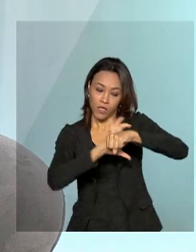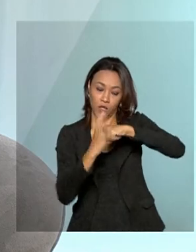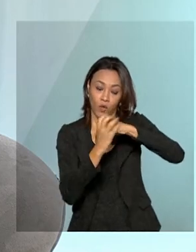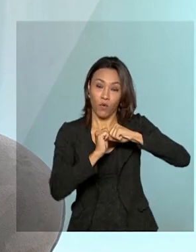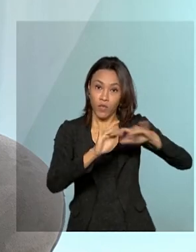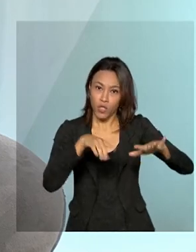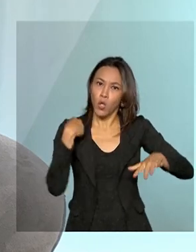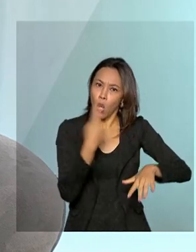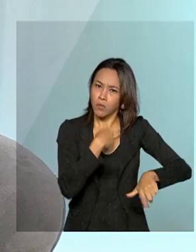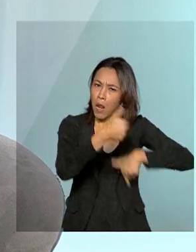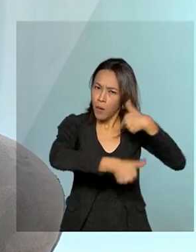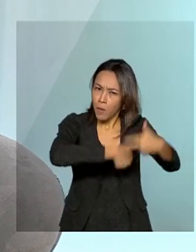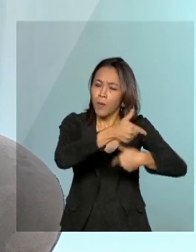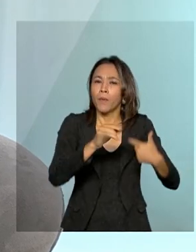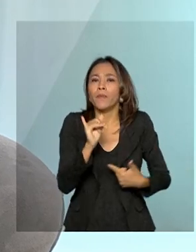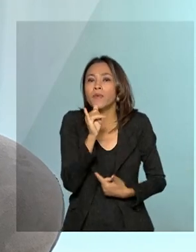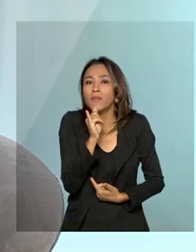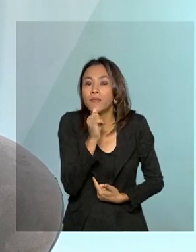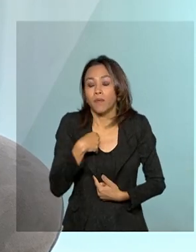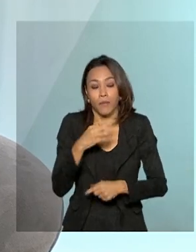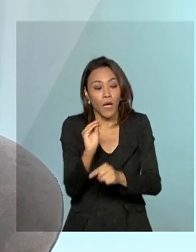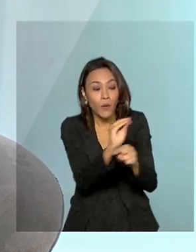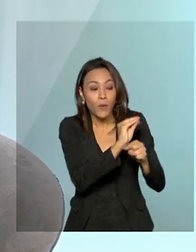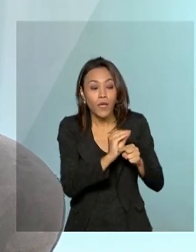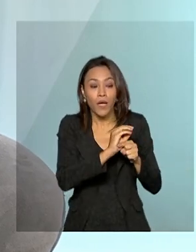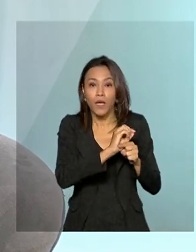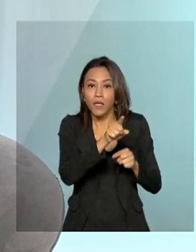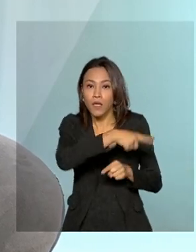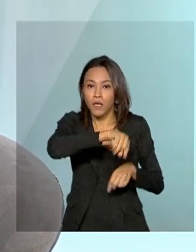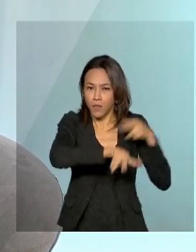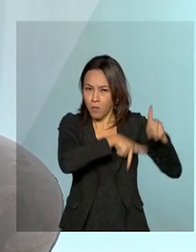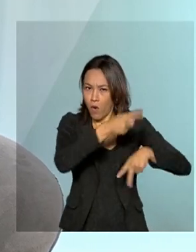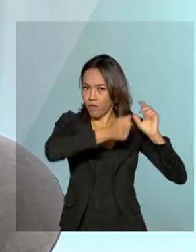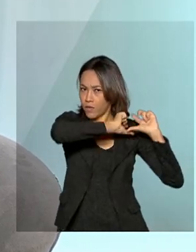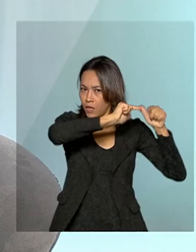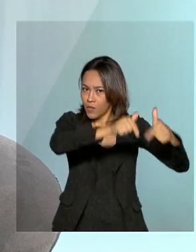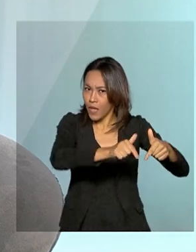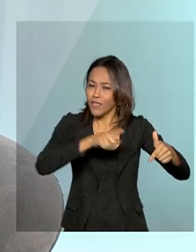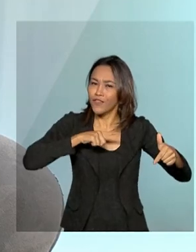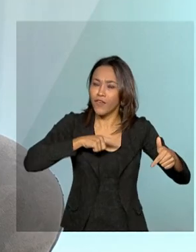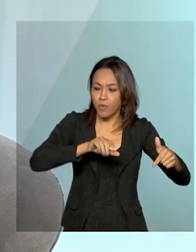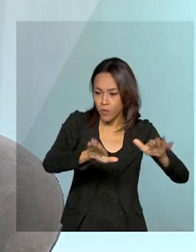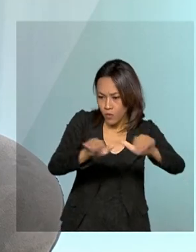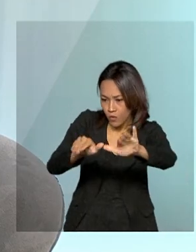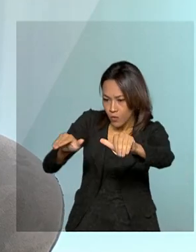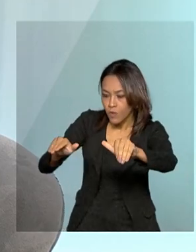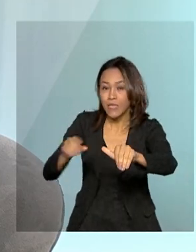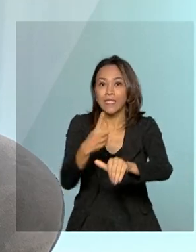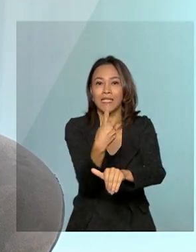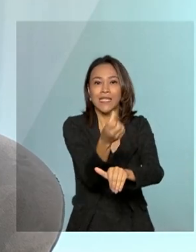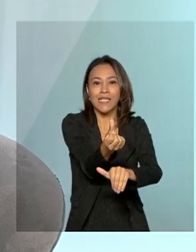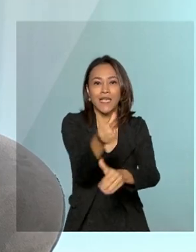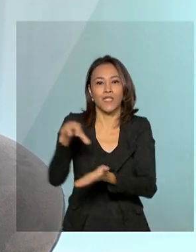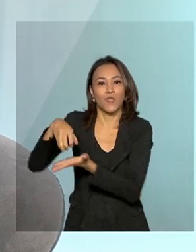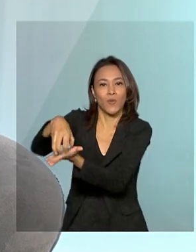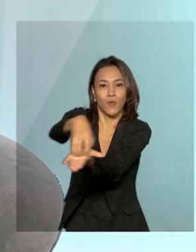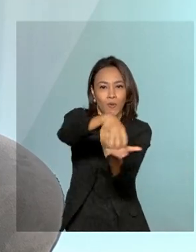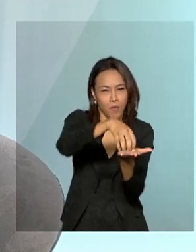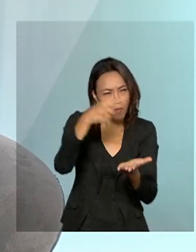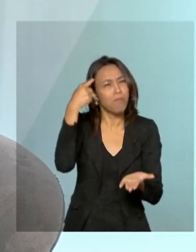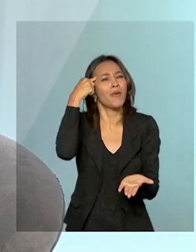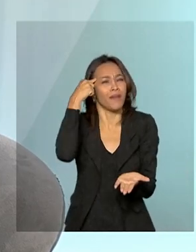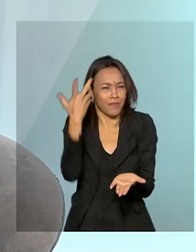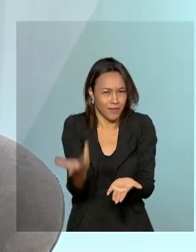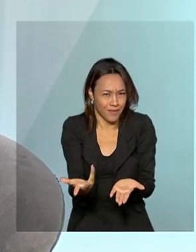esse exercício. Por exemplo, para cuidar de povos tradicionais, nós tivemos que reunir 16 órgãos. Consegue